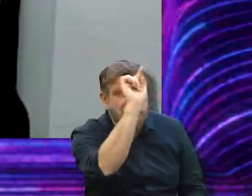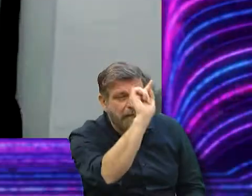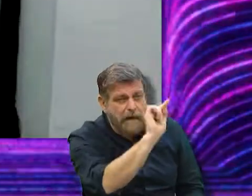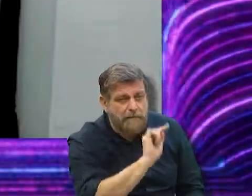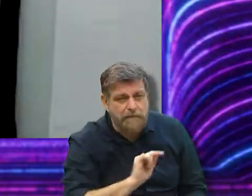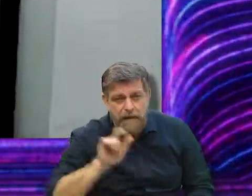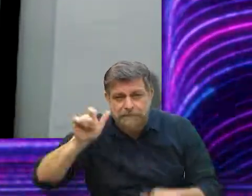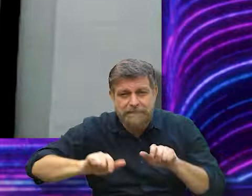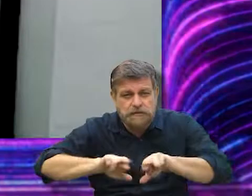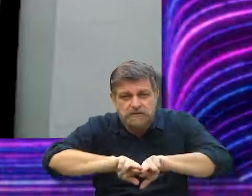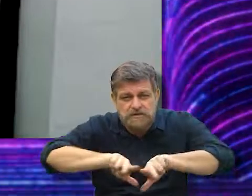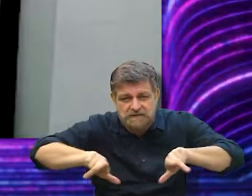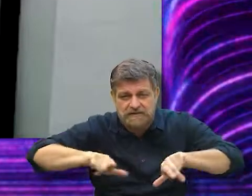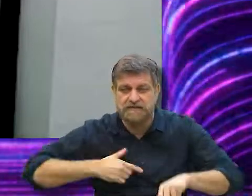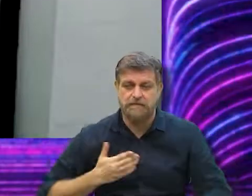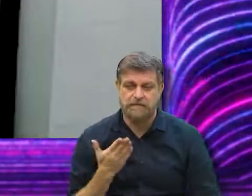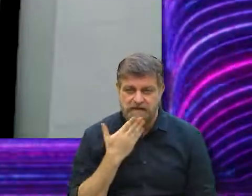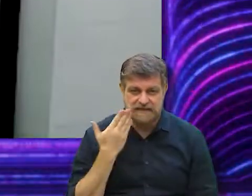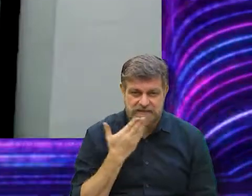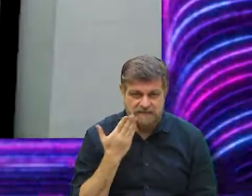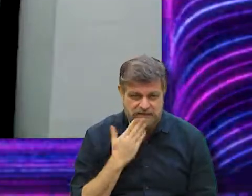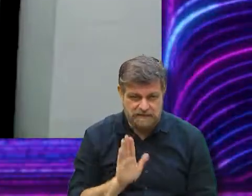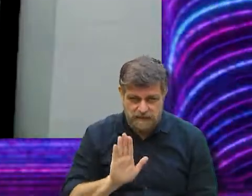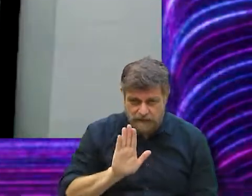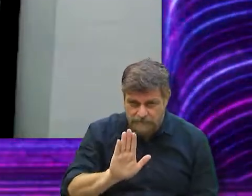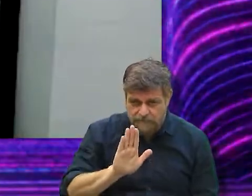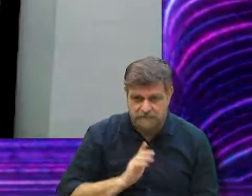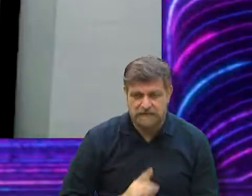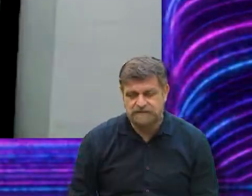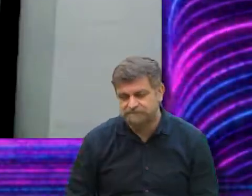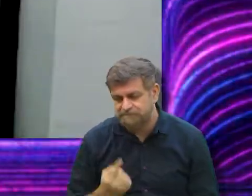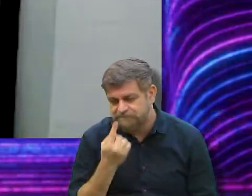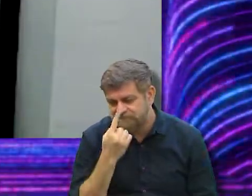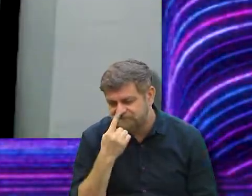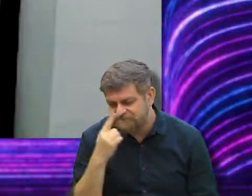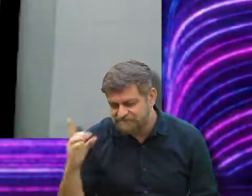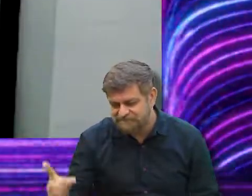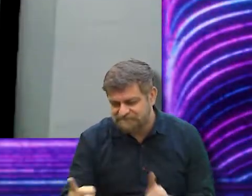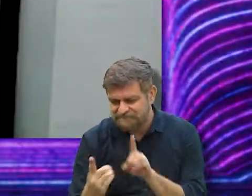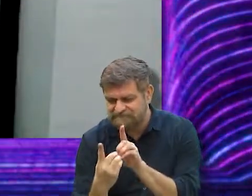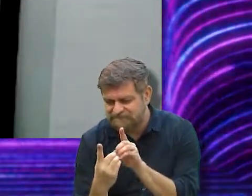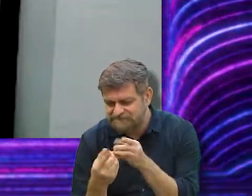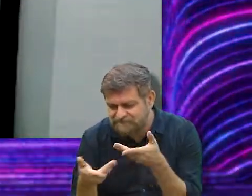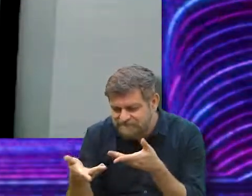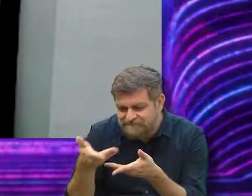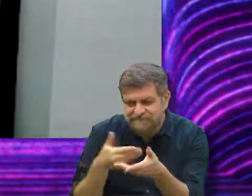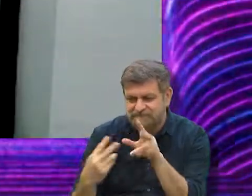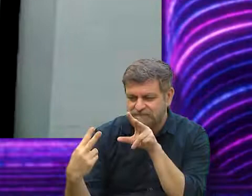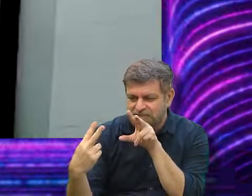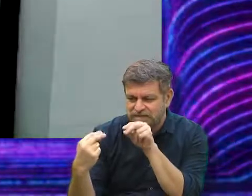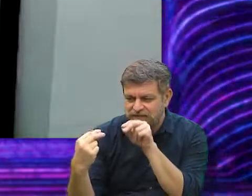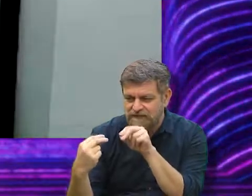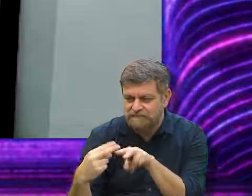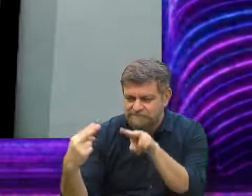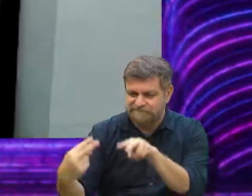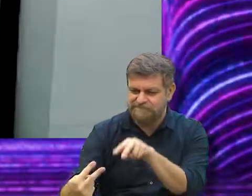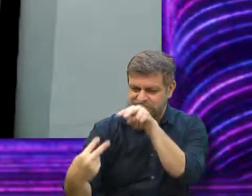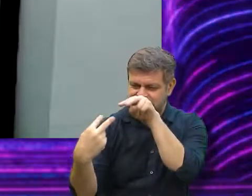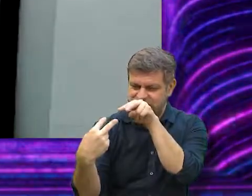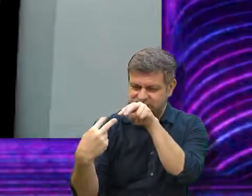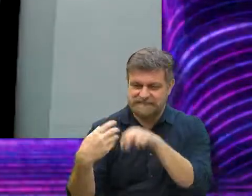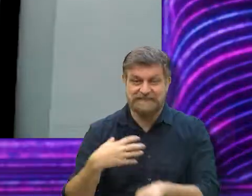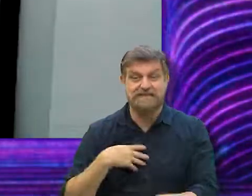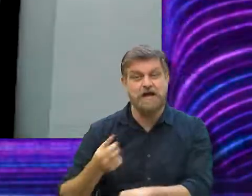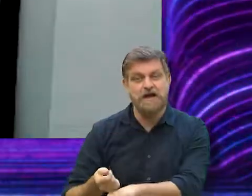percepção, as emoções, é diferente na tela do computador ou numa mensagem de WhatsApp, eu sinto